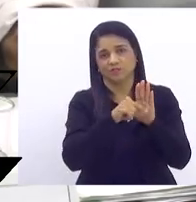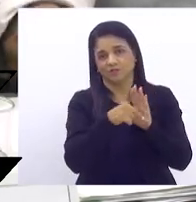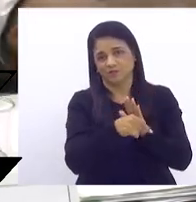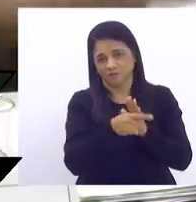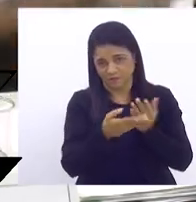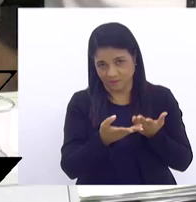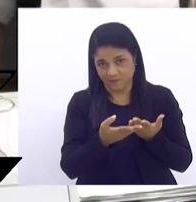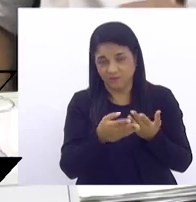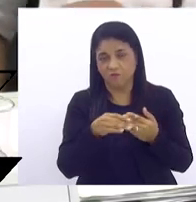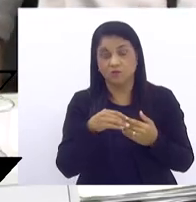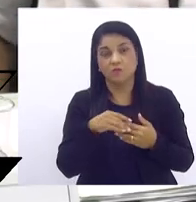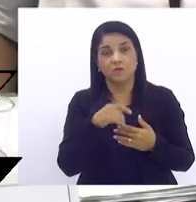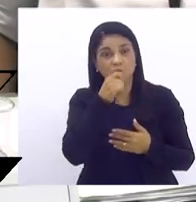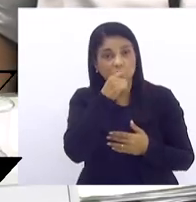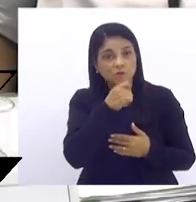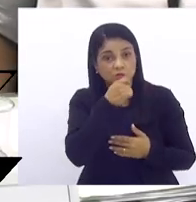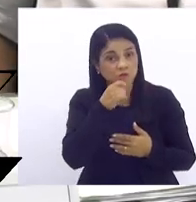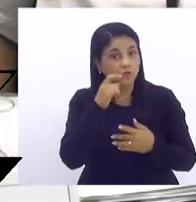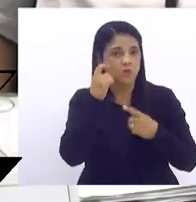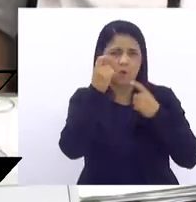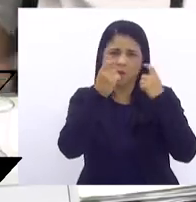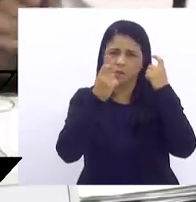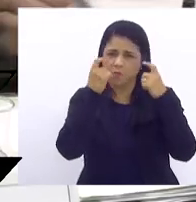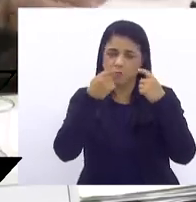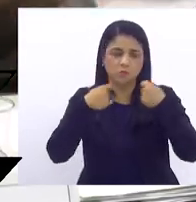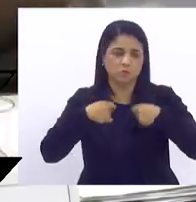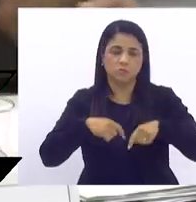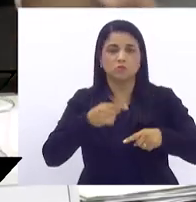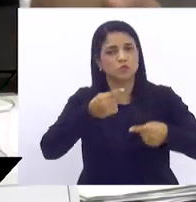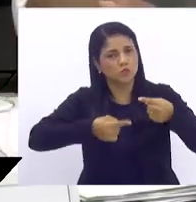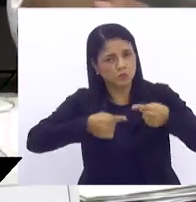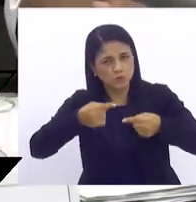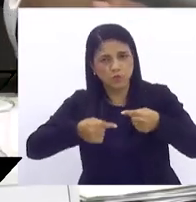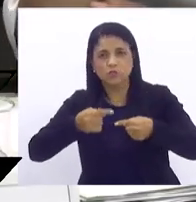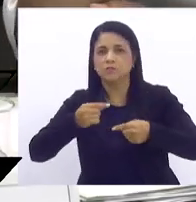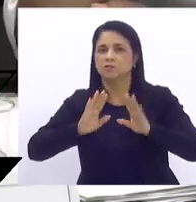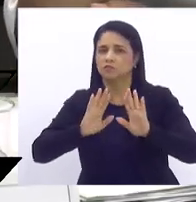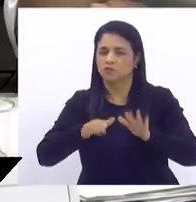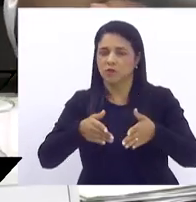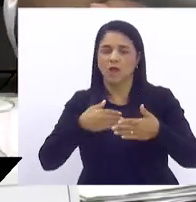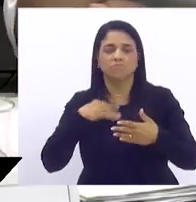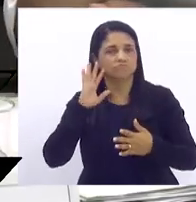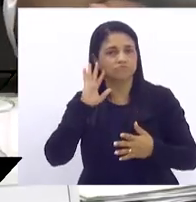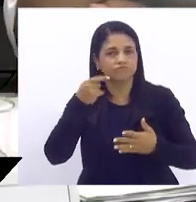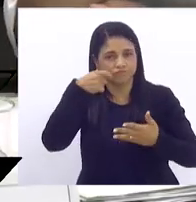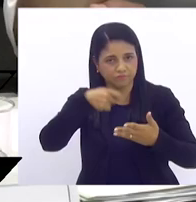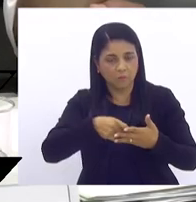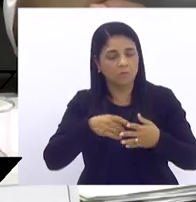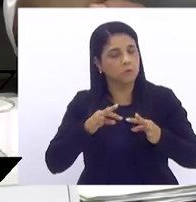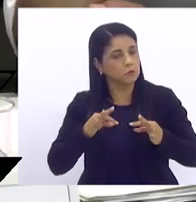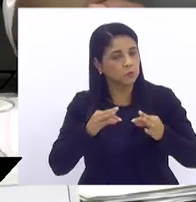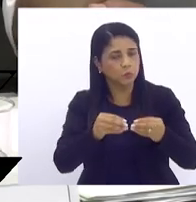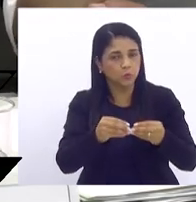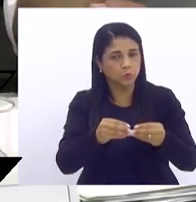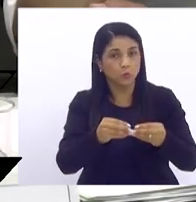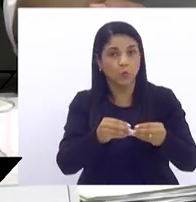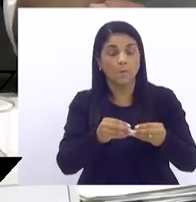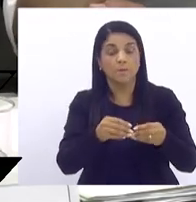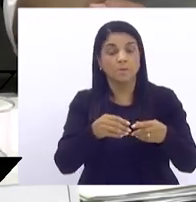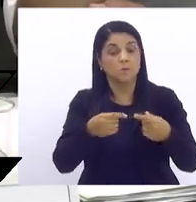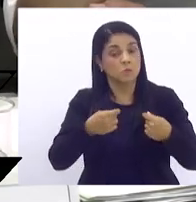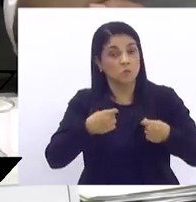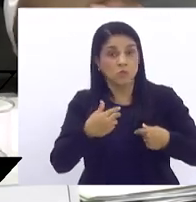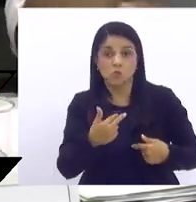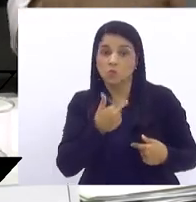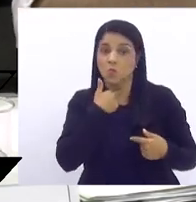jurando a Vossa Excelência que essa preocupação foi discutida e contemplada. Pode fazer tudo que não altere a qualidade do rio